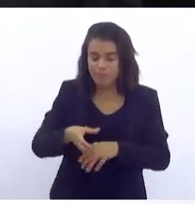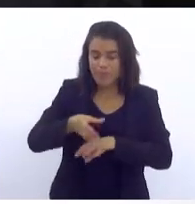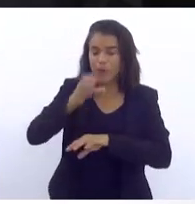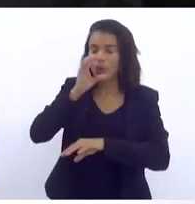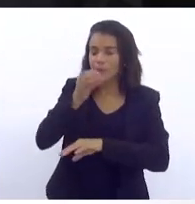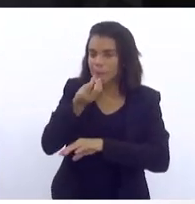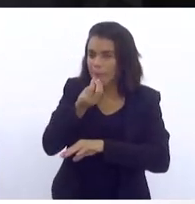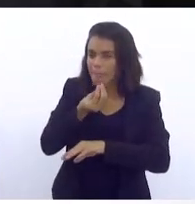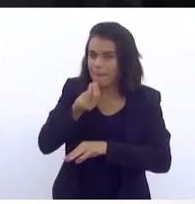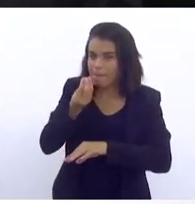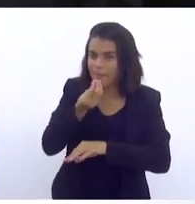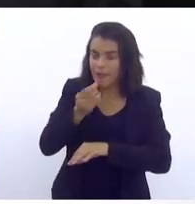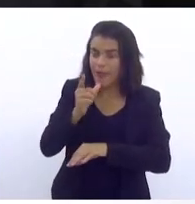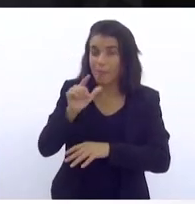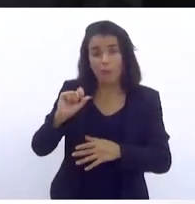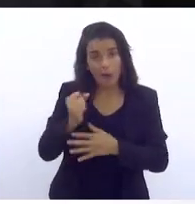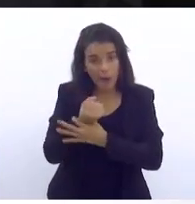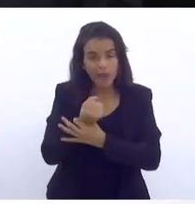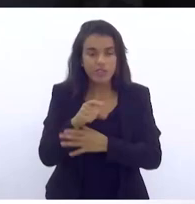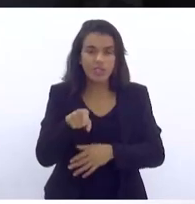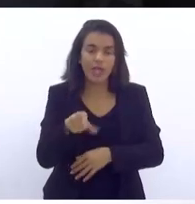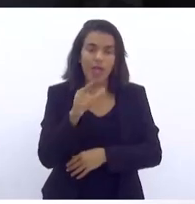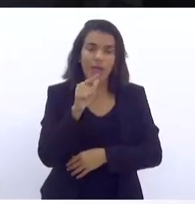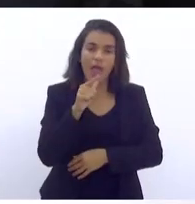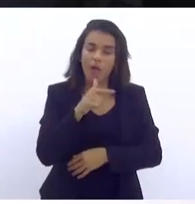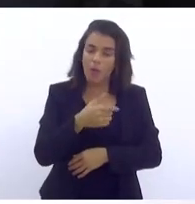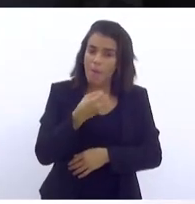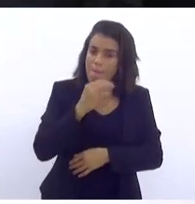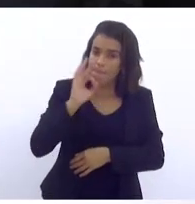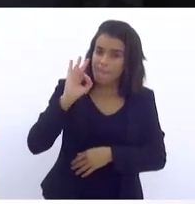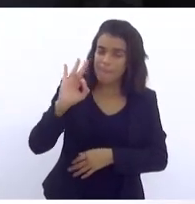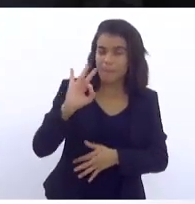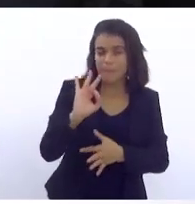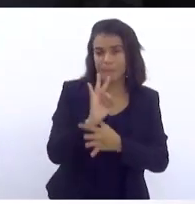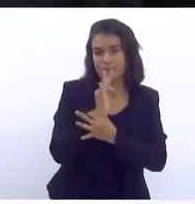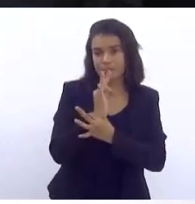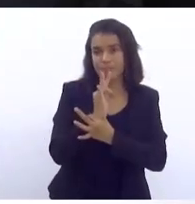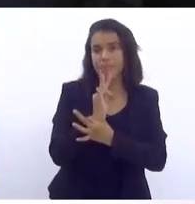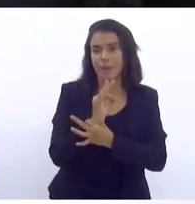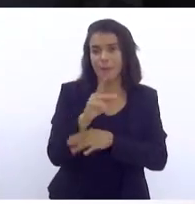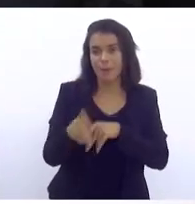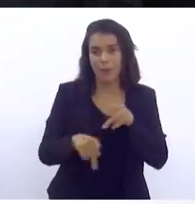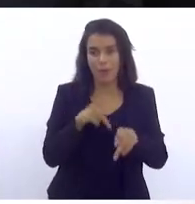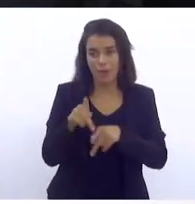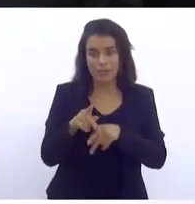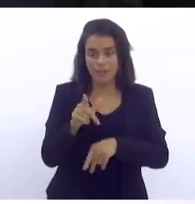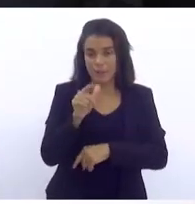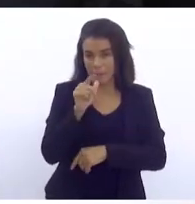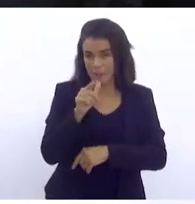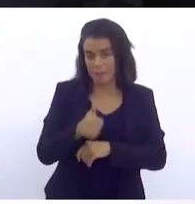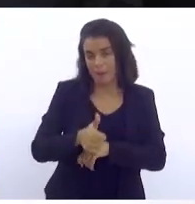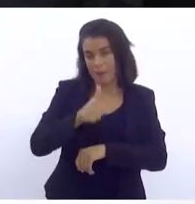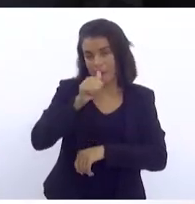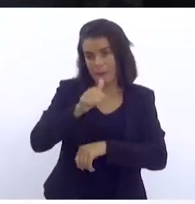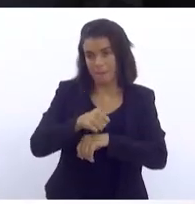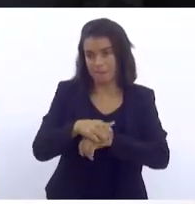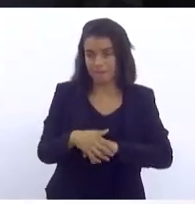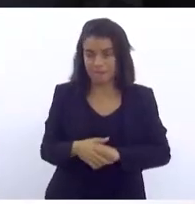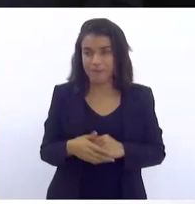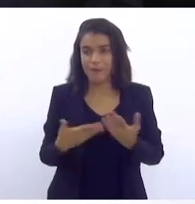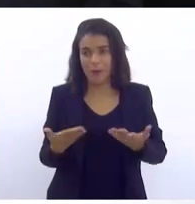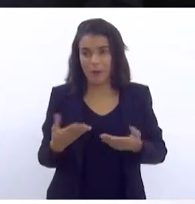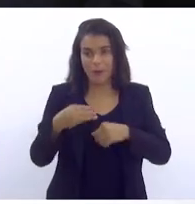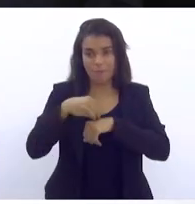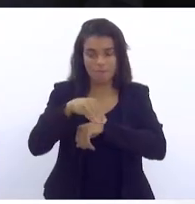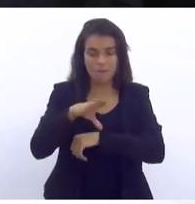nossas análises para garantir que essa água que sai da Estação é uma água com segurança para pra população beber Então esse é o a mensagem que